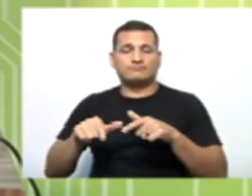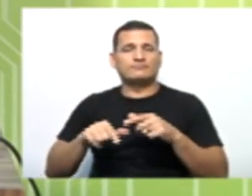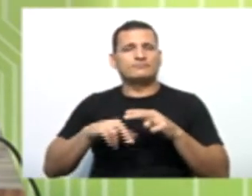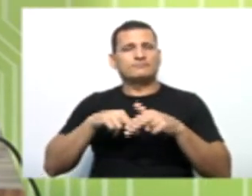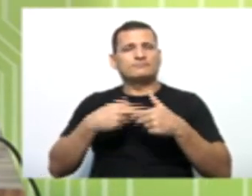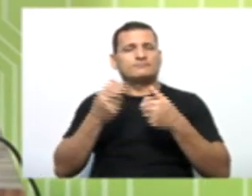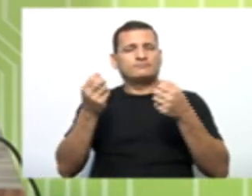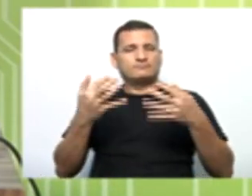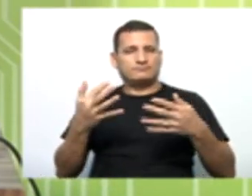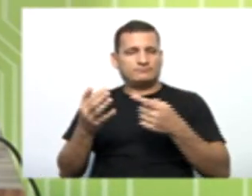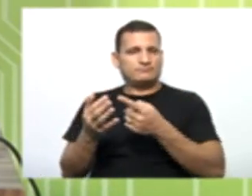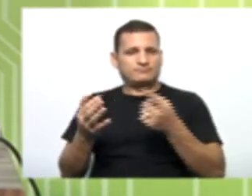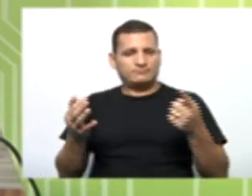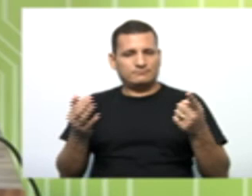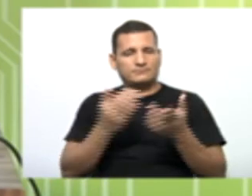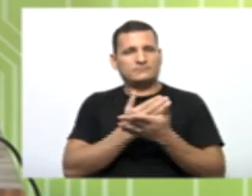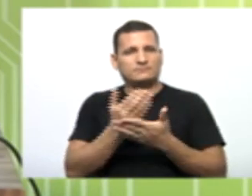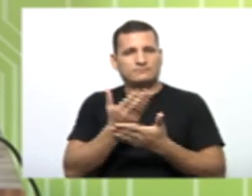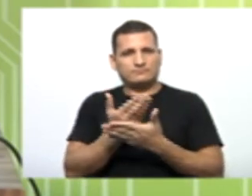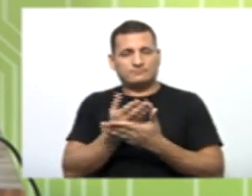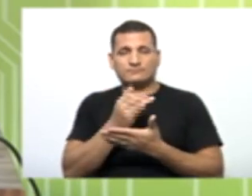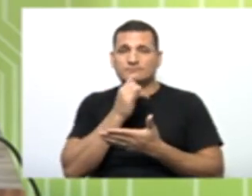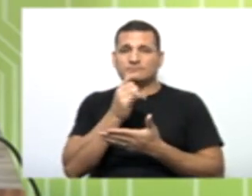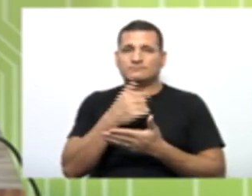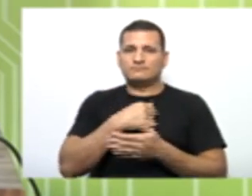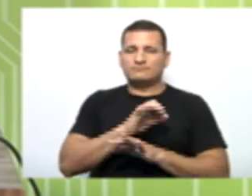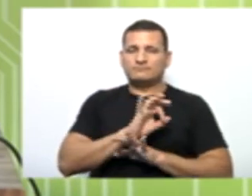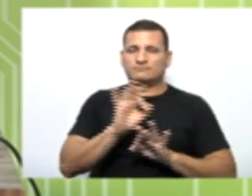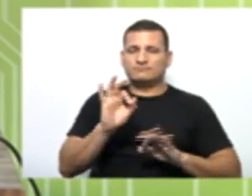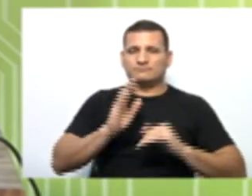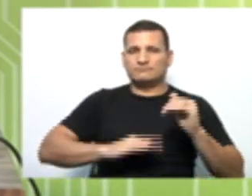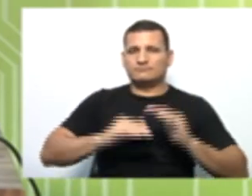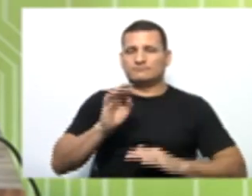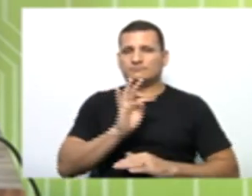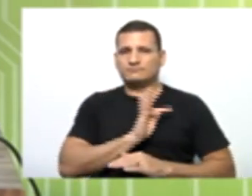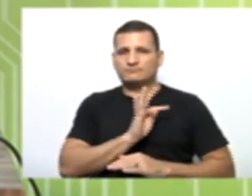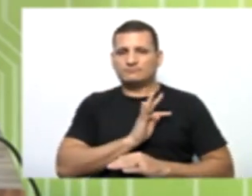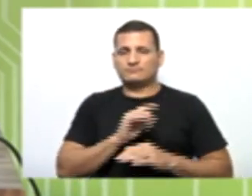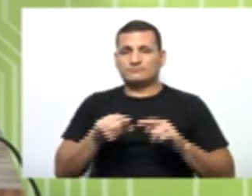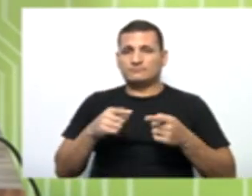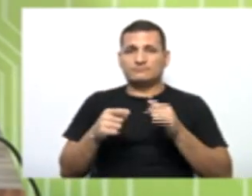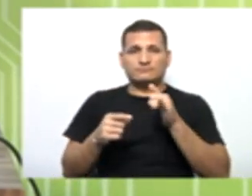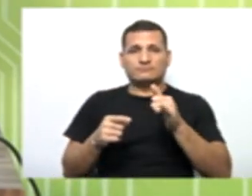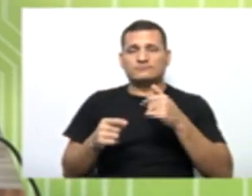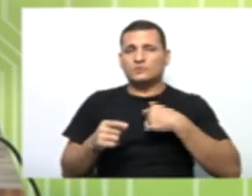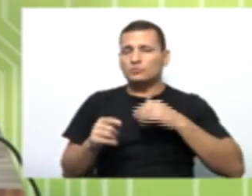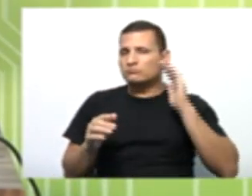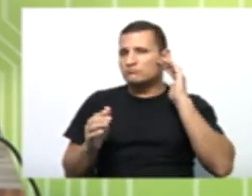início da aula, se eu sou excelente profissional tecnicamente, mas se eu não sigo as